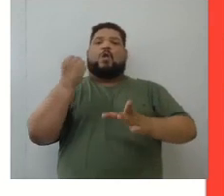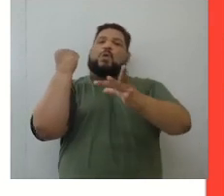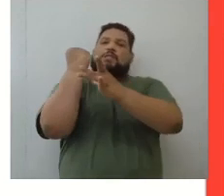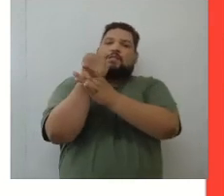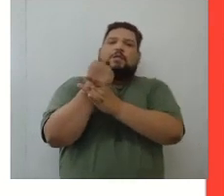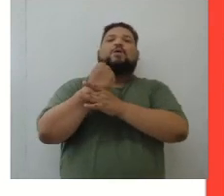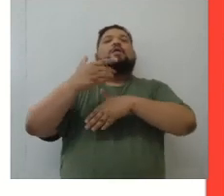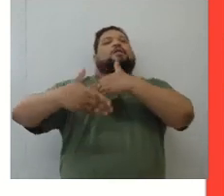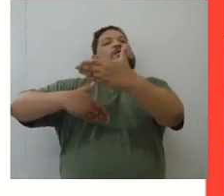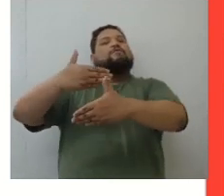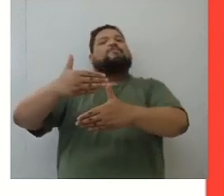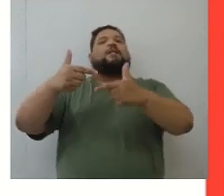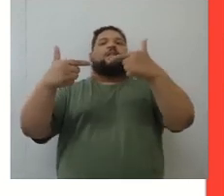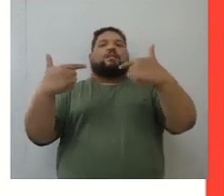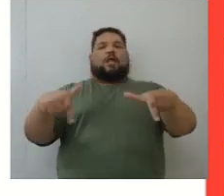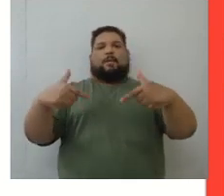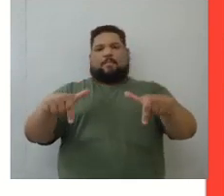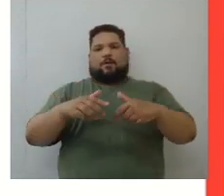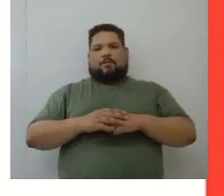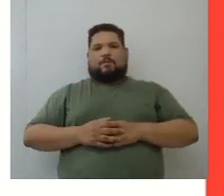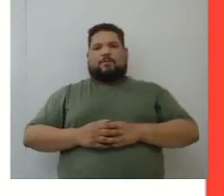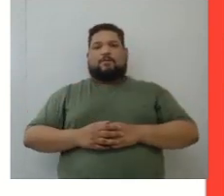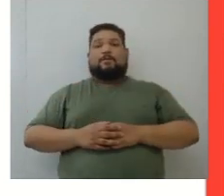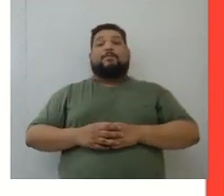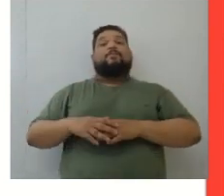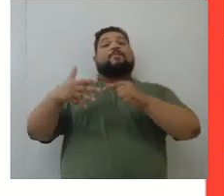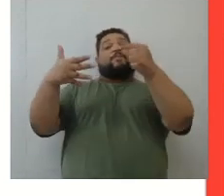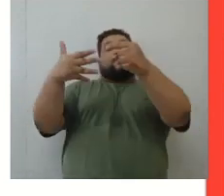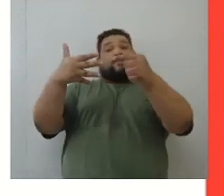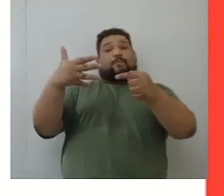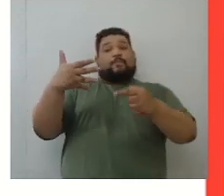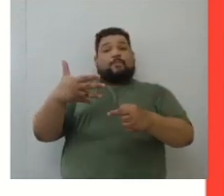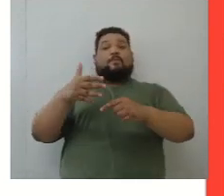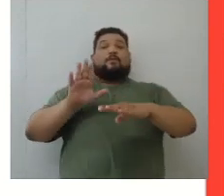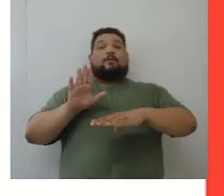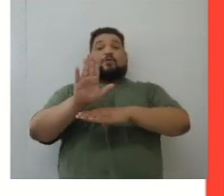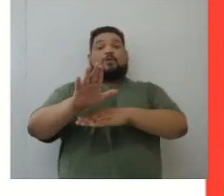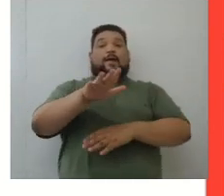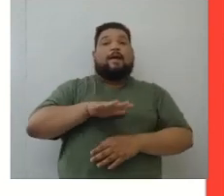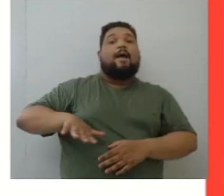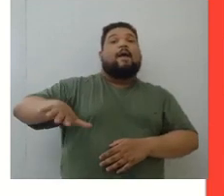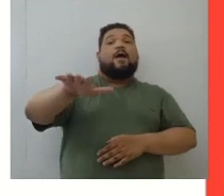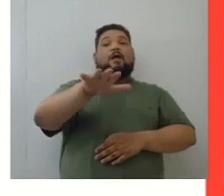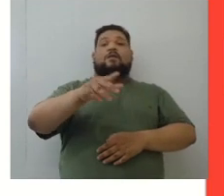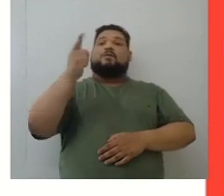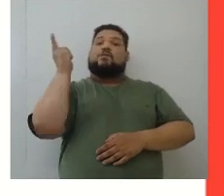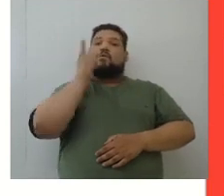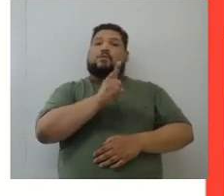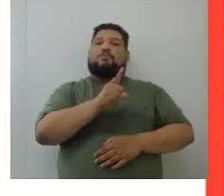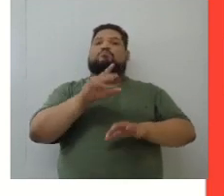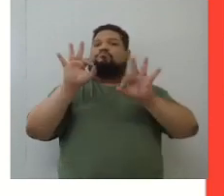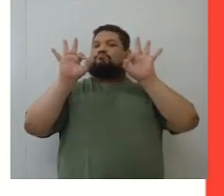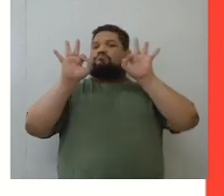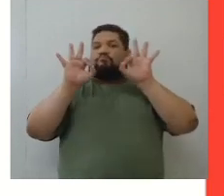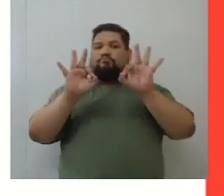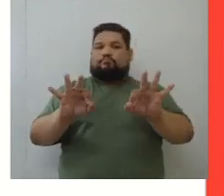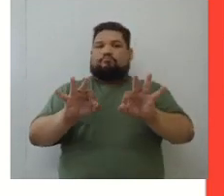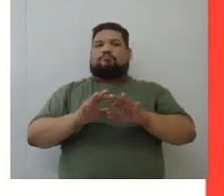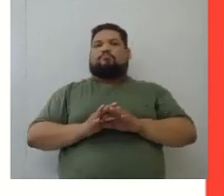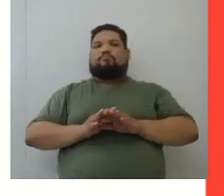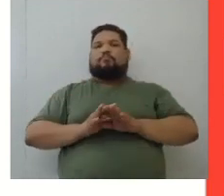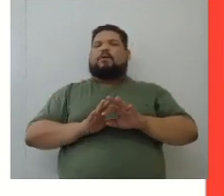de empregos. Então, esses elementos fazem com que essas áreas sejam bruscamente,